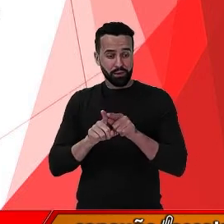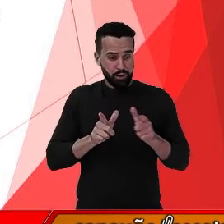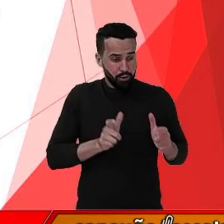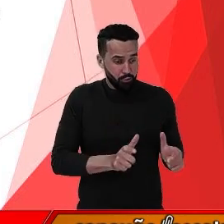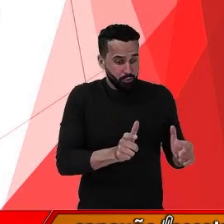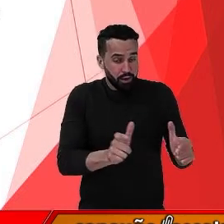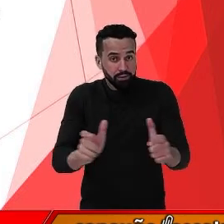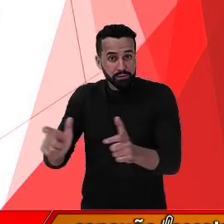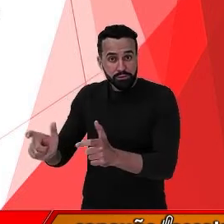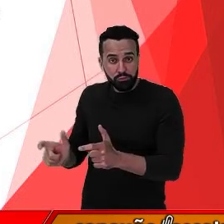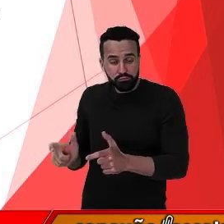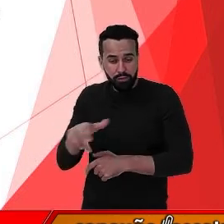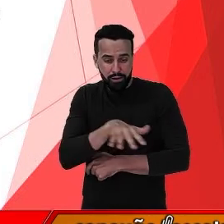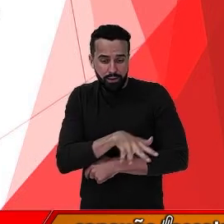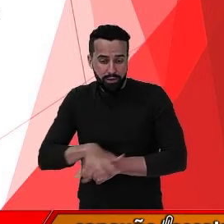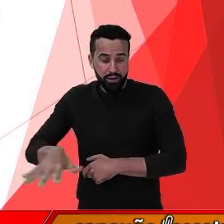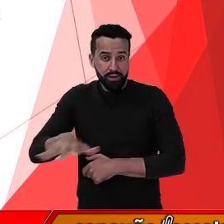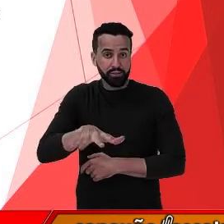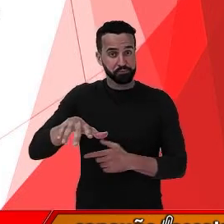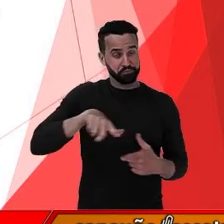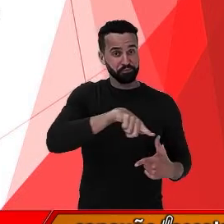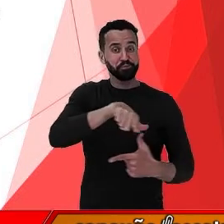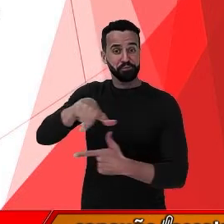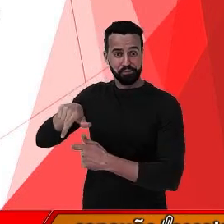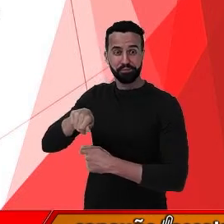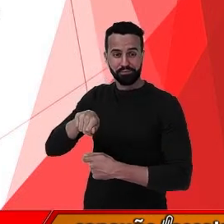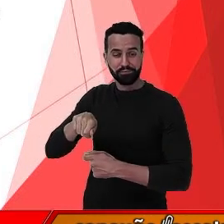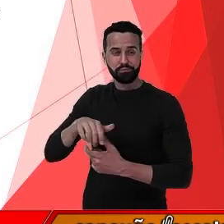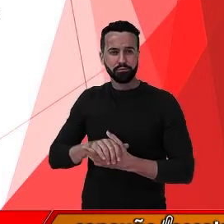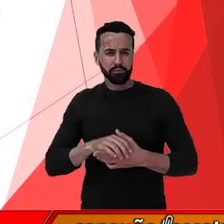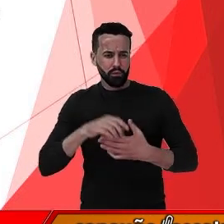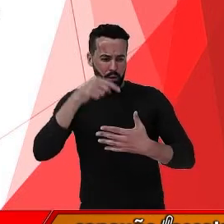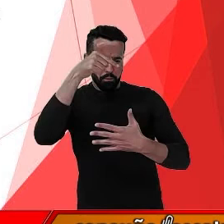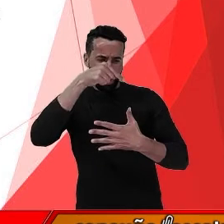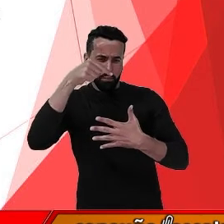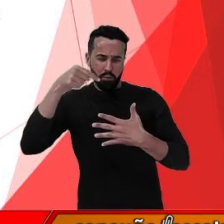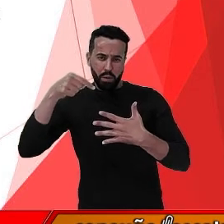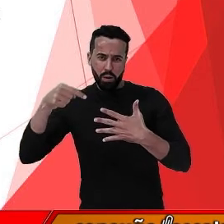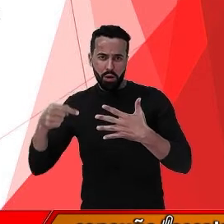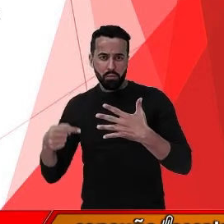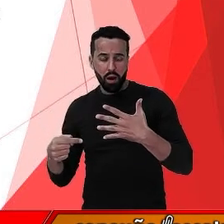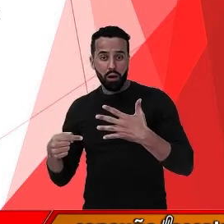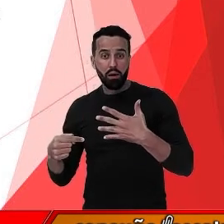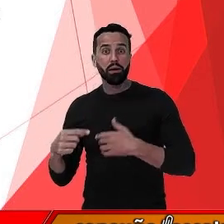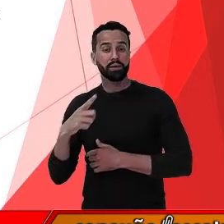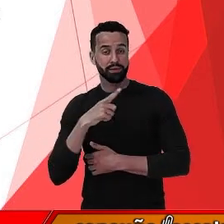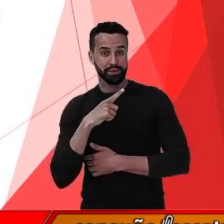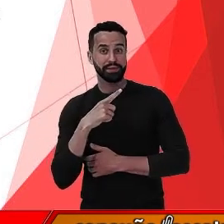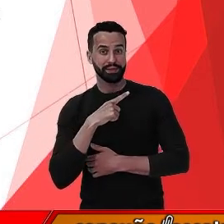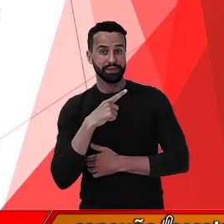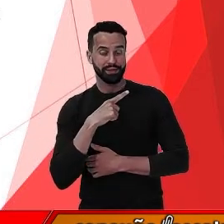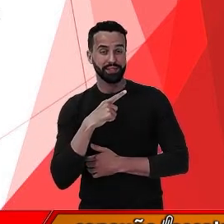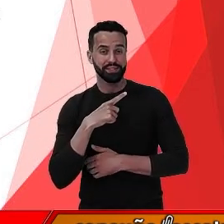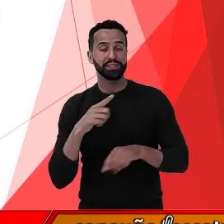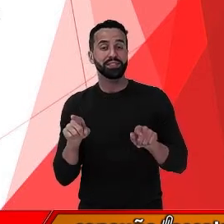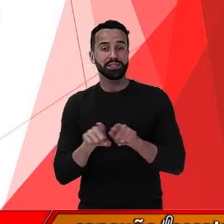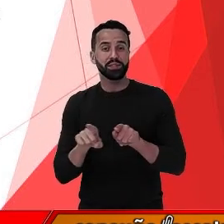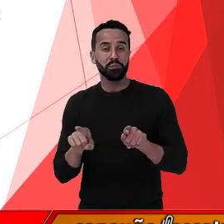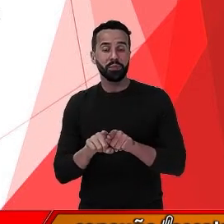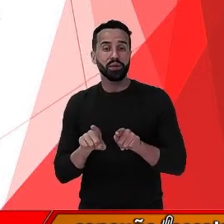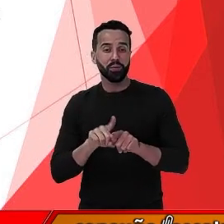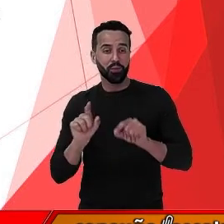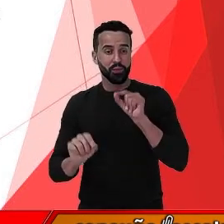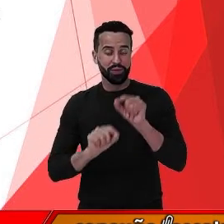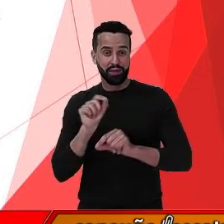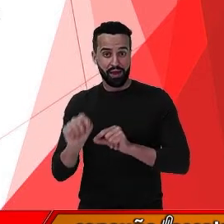localização geográfica. Respeitando esses critérios, nós vamos dividir a África em duas partes. Nós